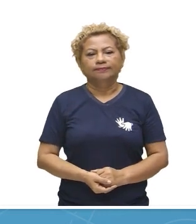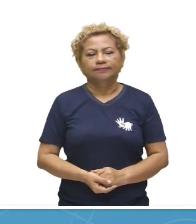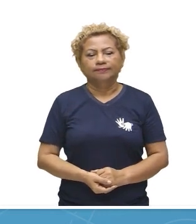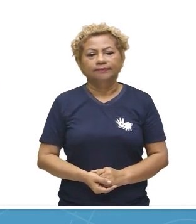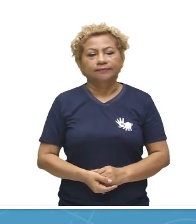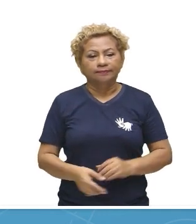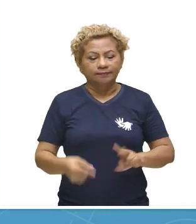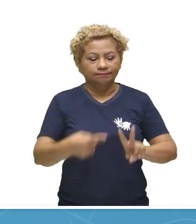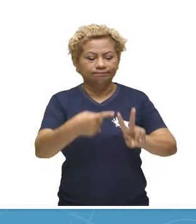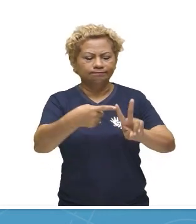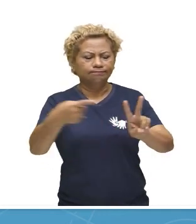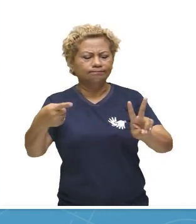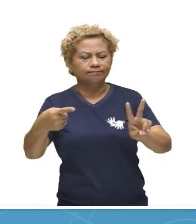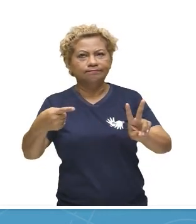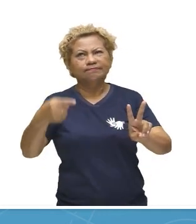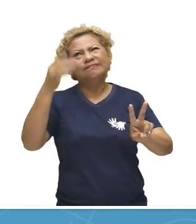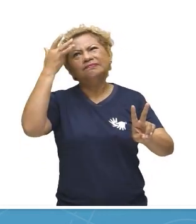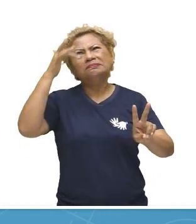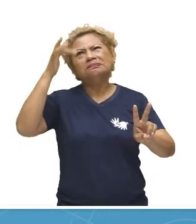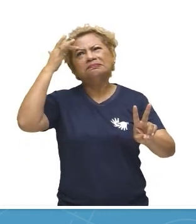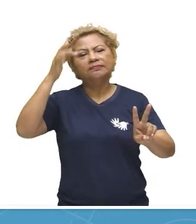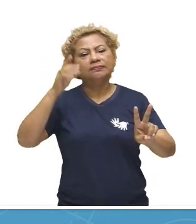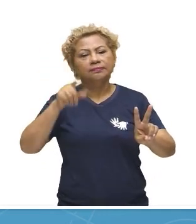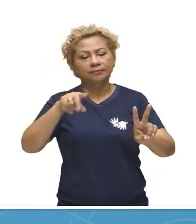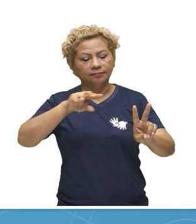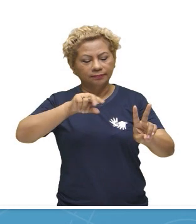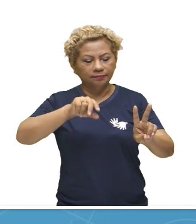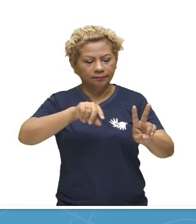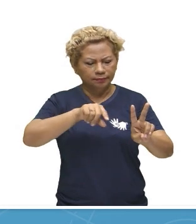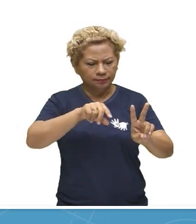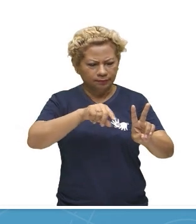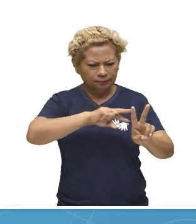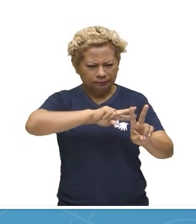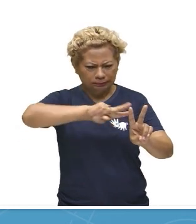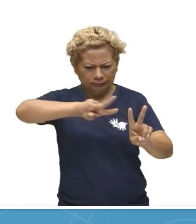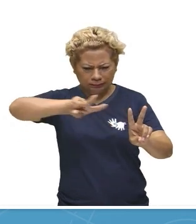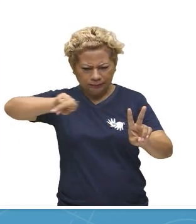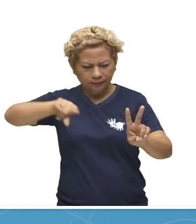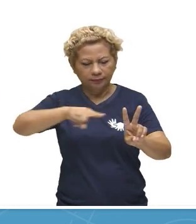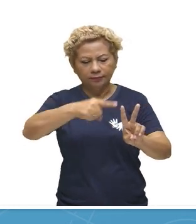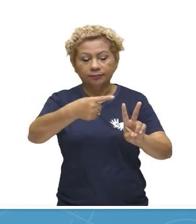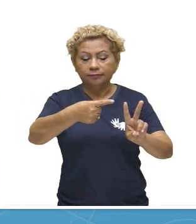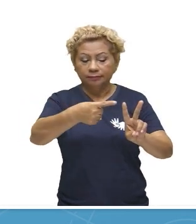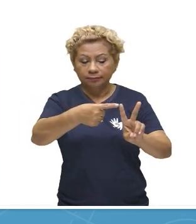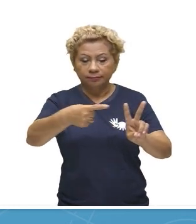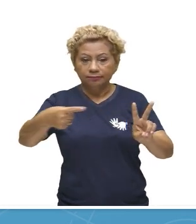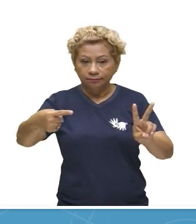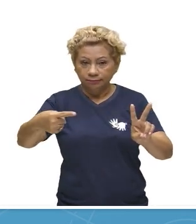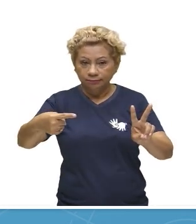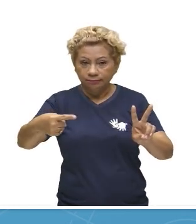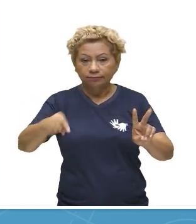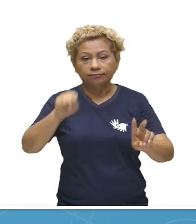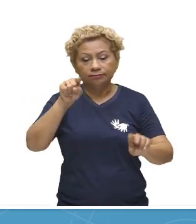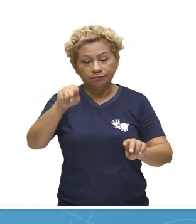de 256, 16, porque 16 vezes 16, 256. Raiz quadrada